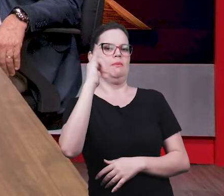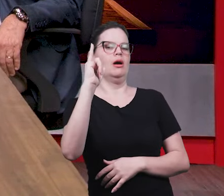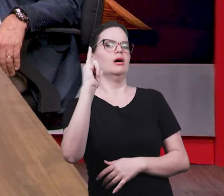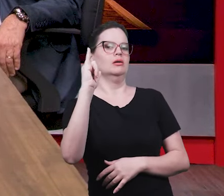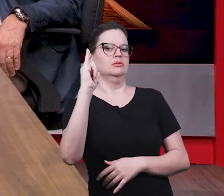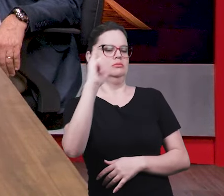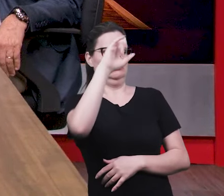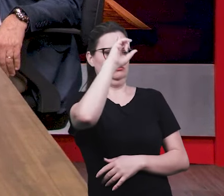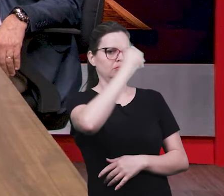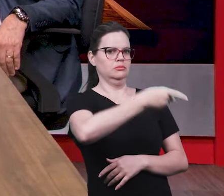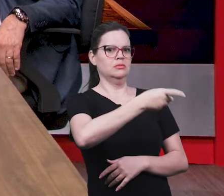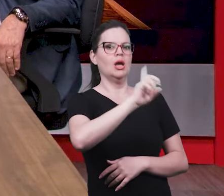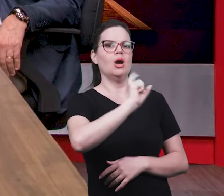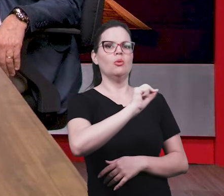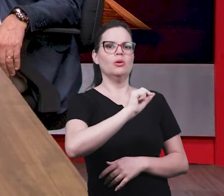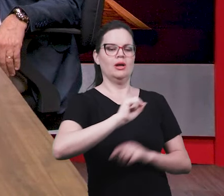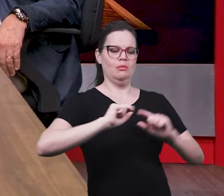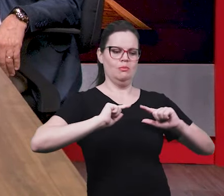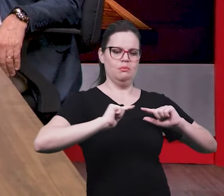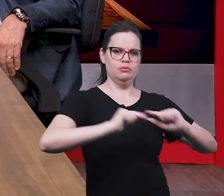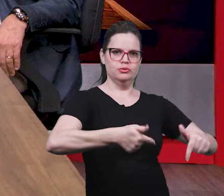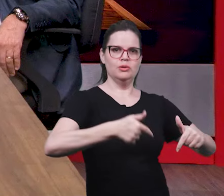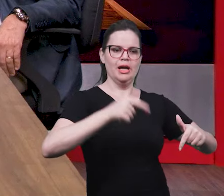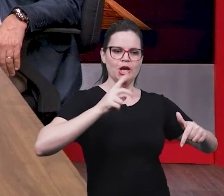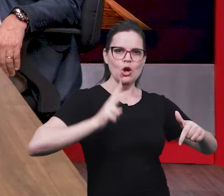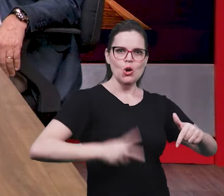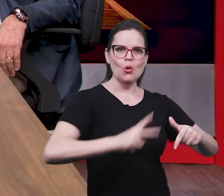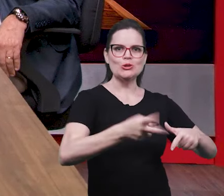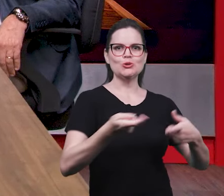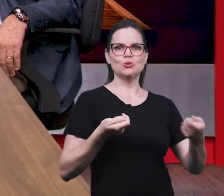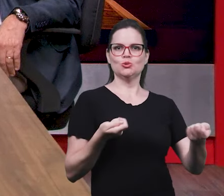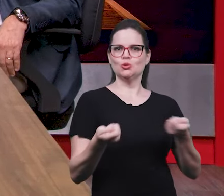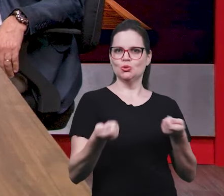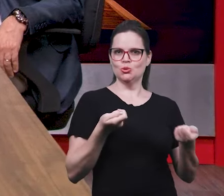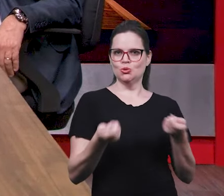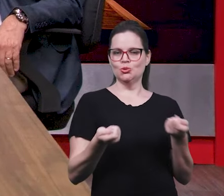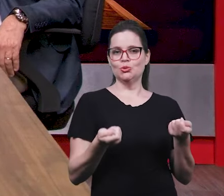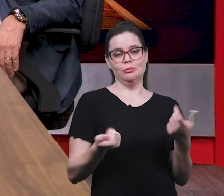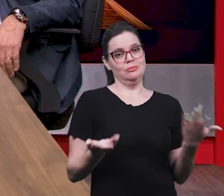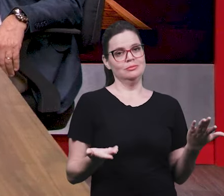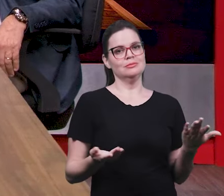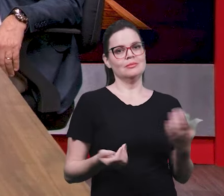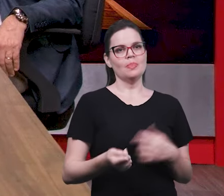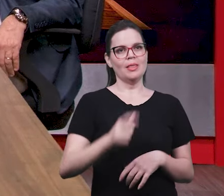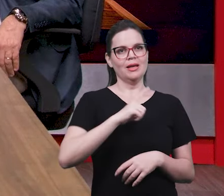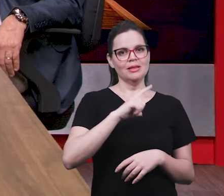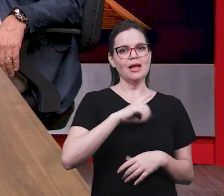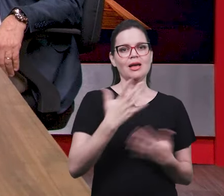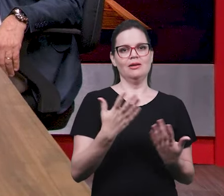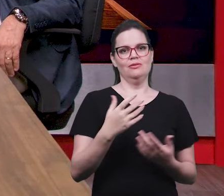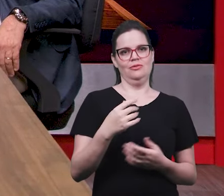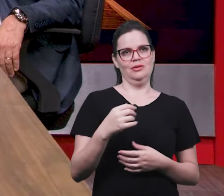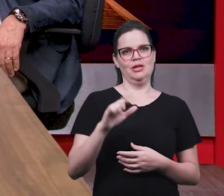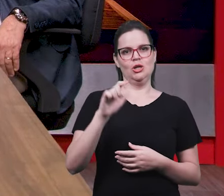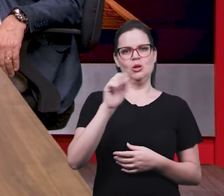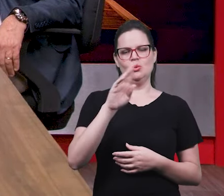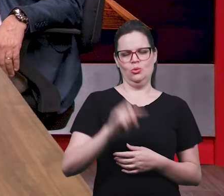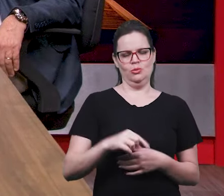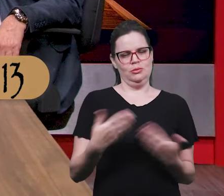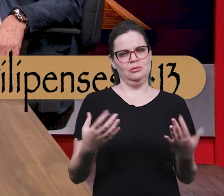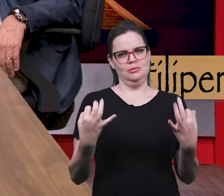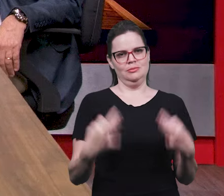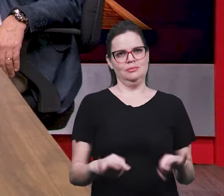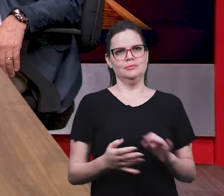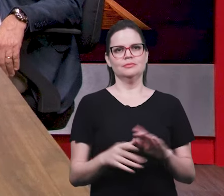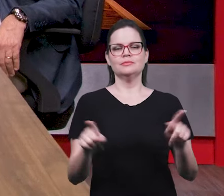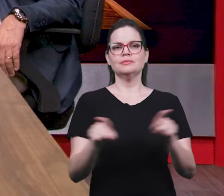efetuar ali é a continuidade. E houve luz, né? E houve luz. Ah. E houve luz. É o que é notável também na